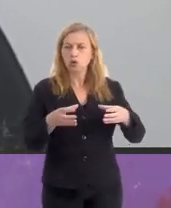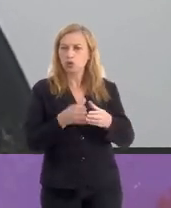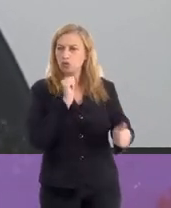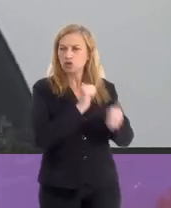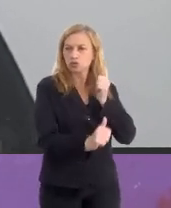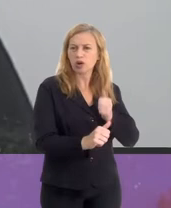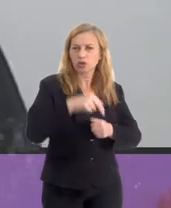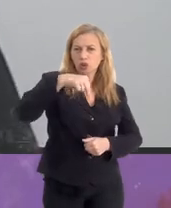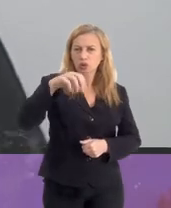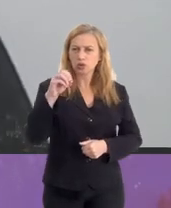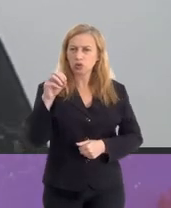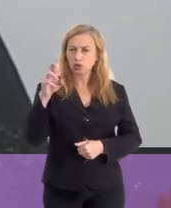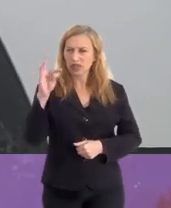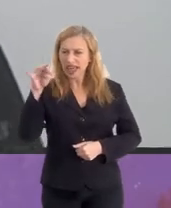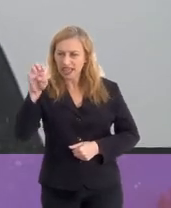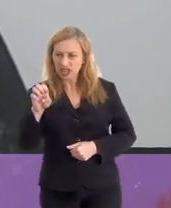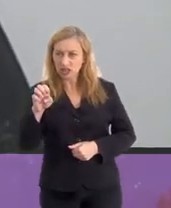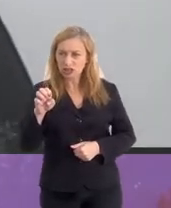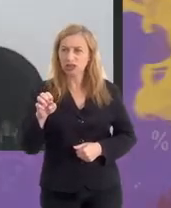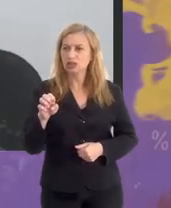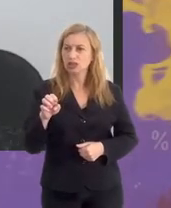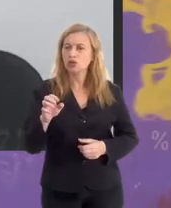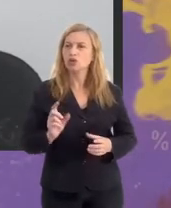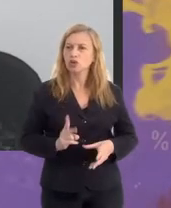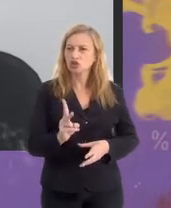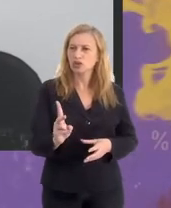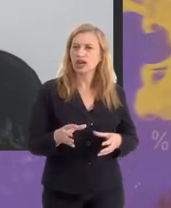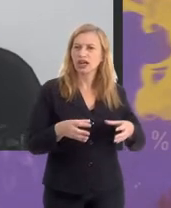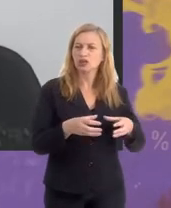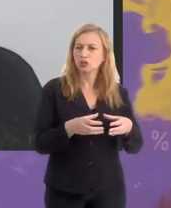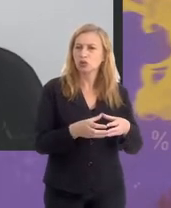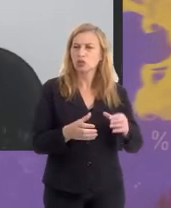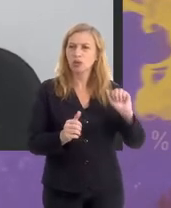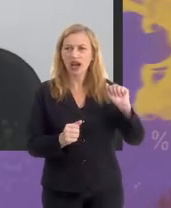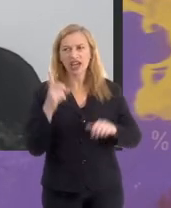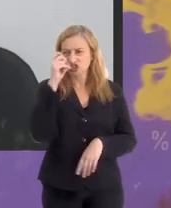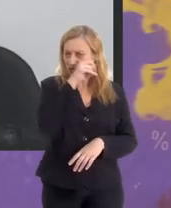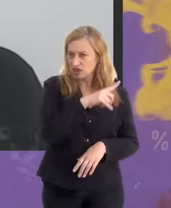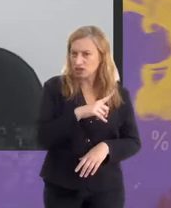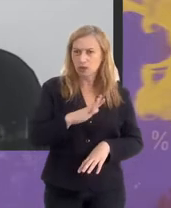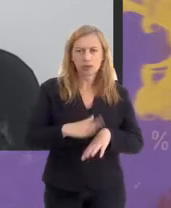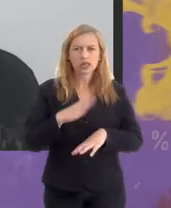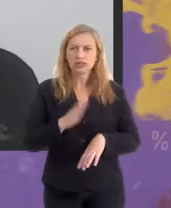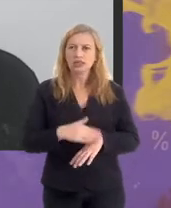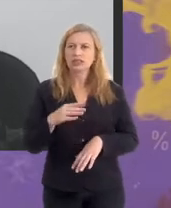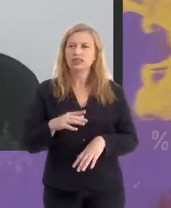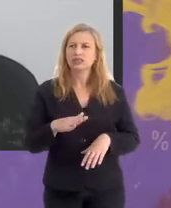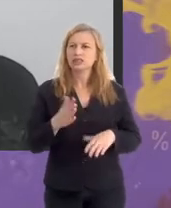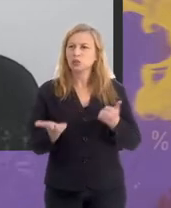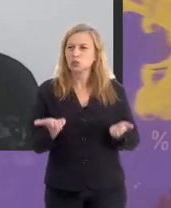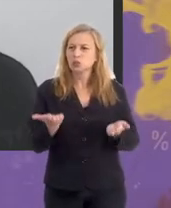Nordeste se manter na Série A é muito difícil a gente sabe da história do campeonato é assim cada vez mais